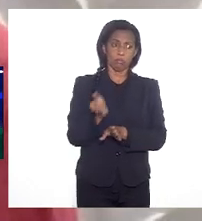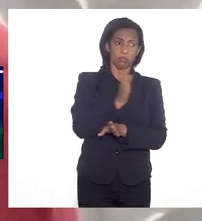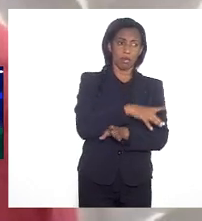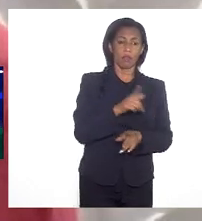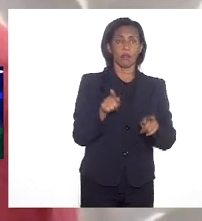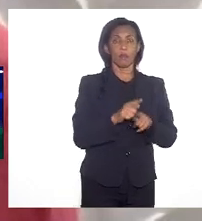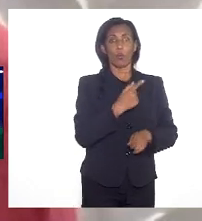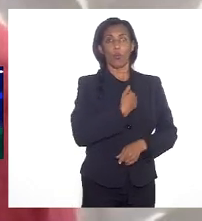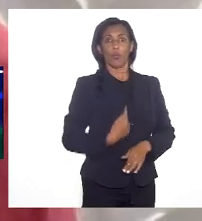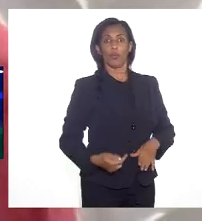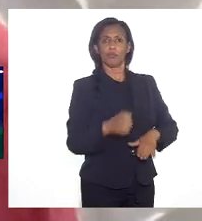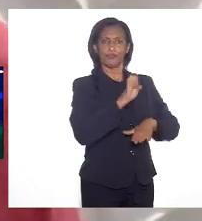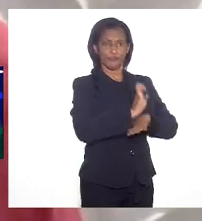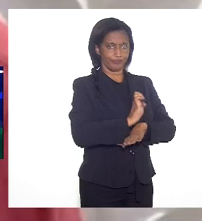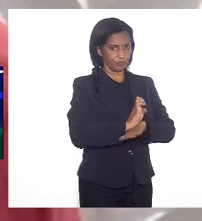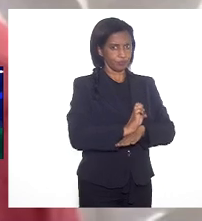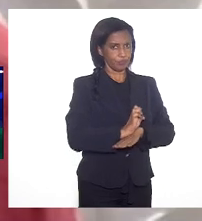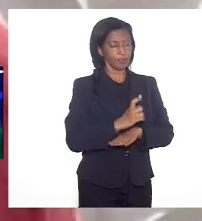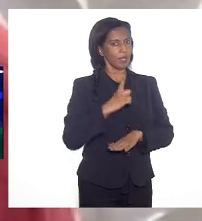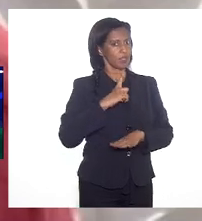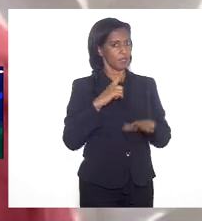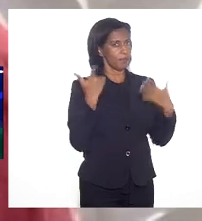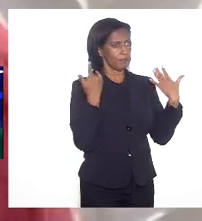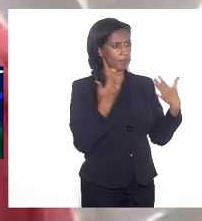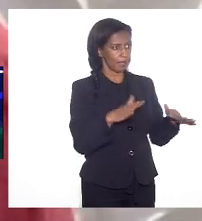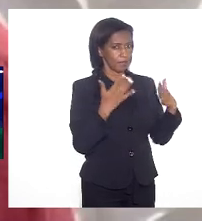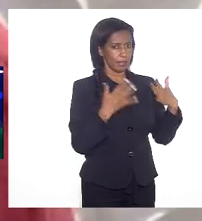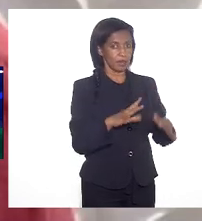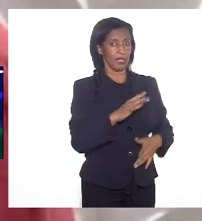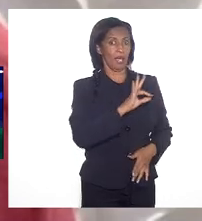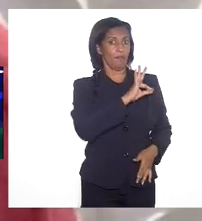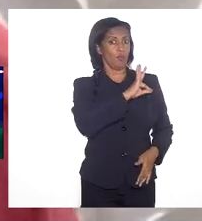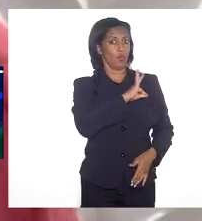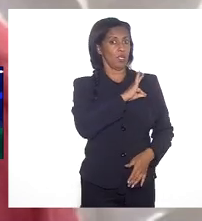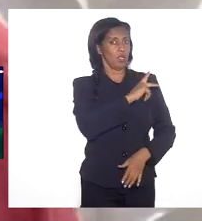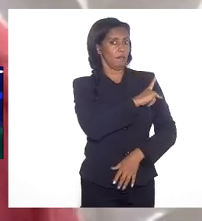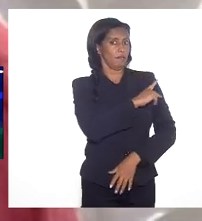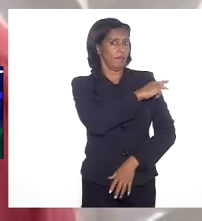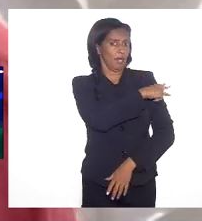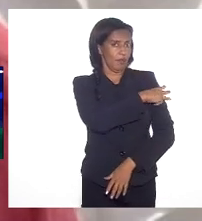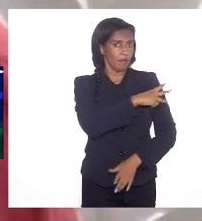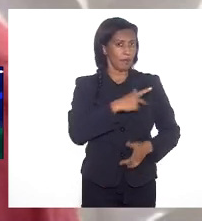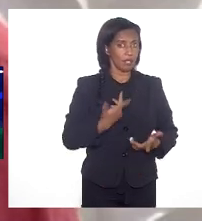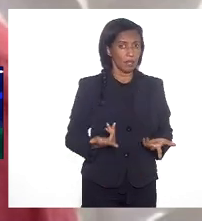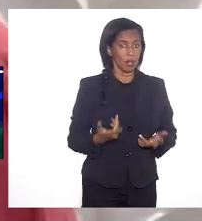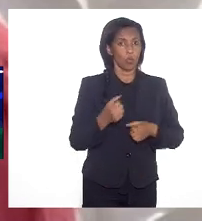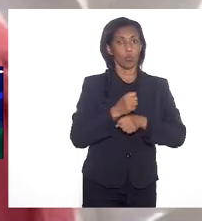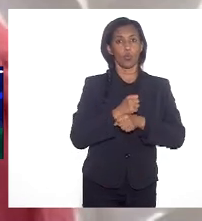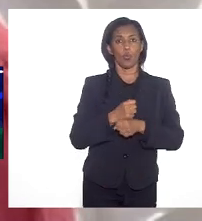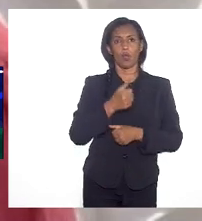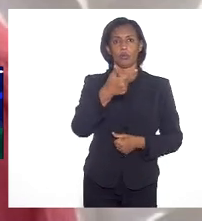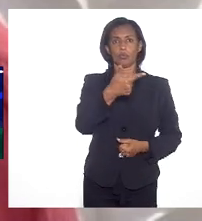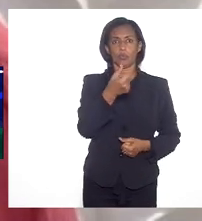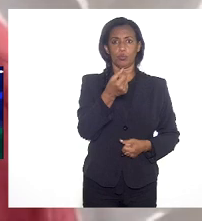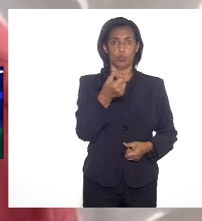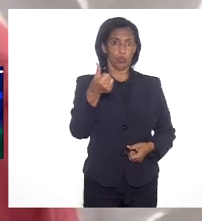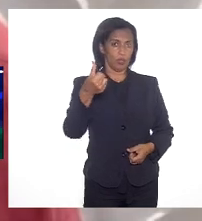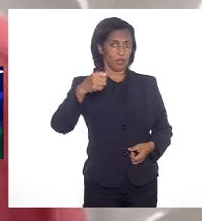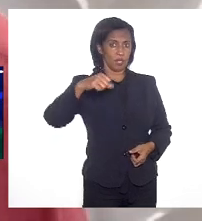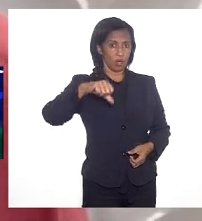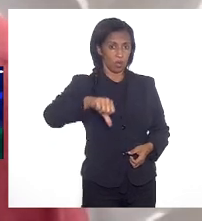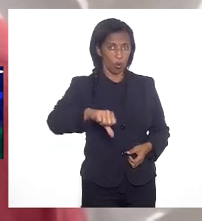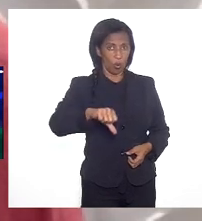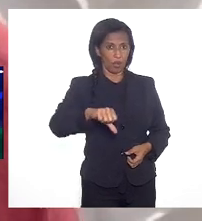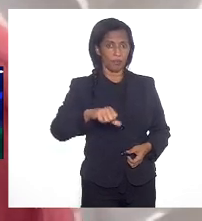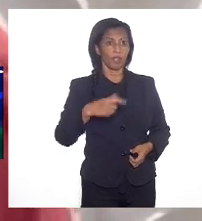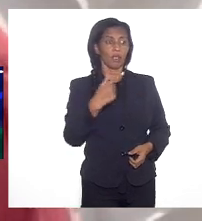estado do Rio de Janeiro, e a gente tem que elogiar aqui a polícia militar, no ano de 2019, instituiu